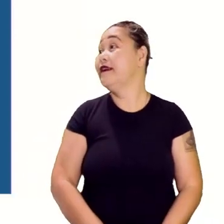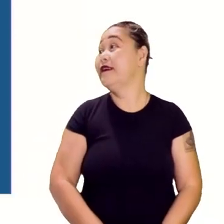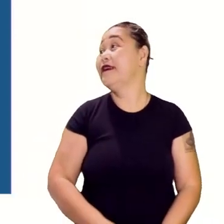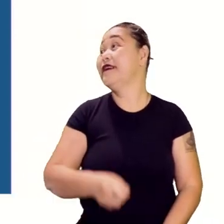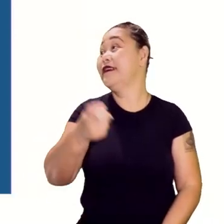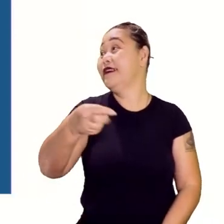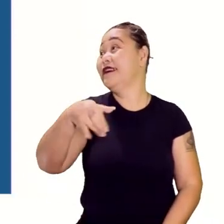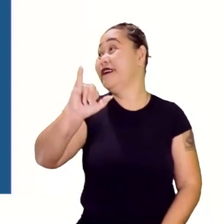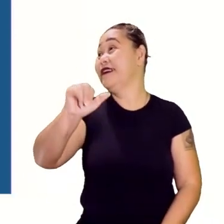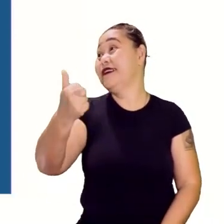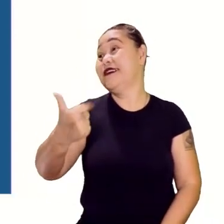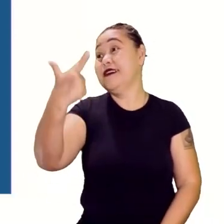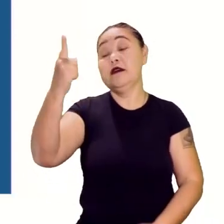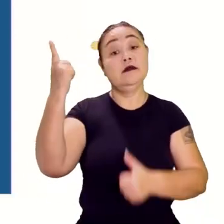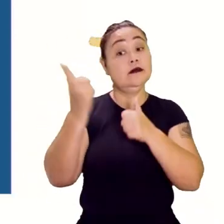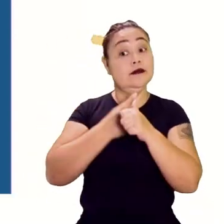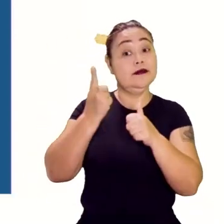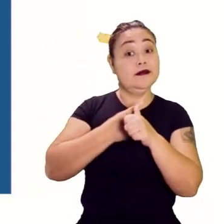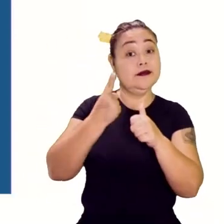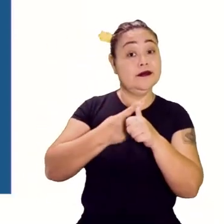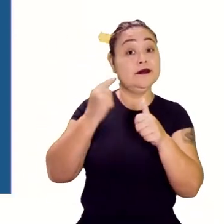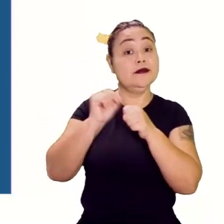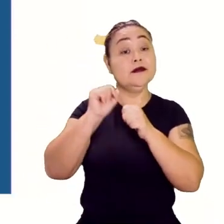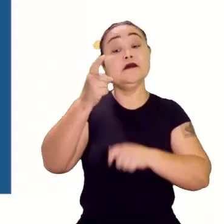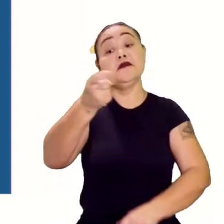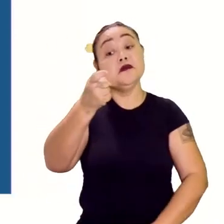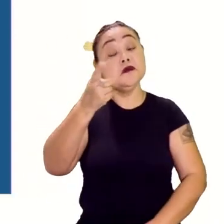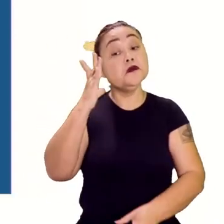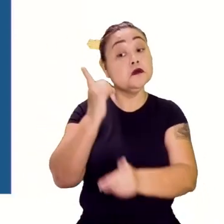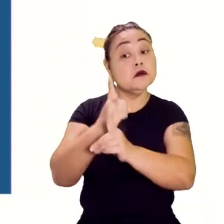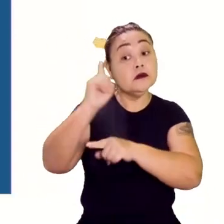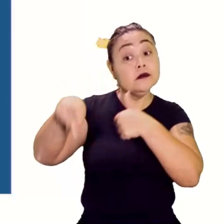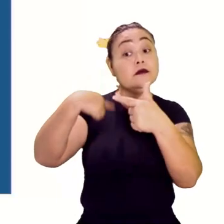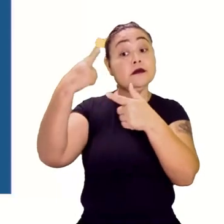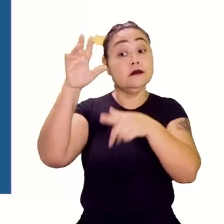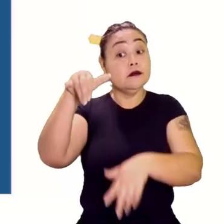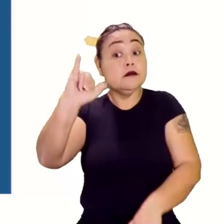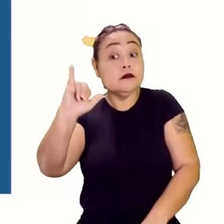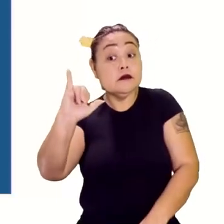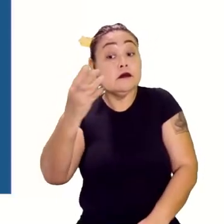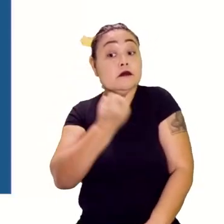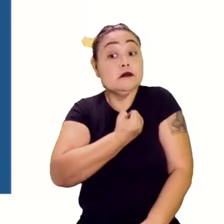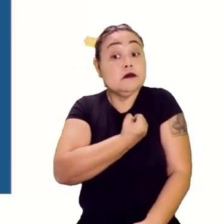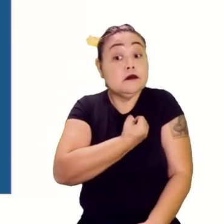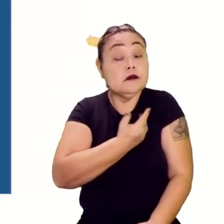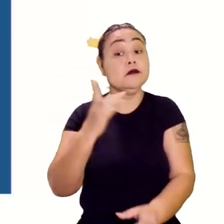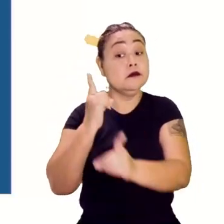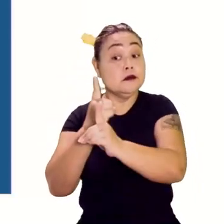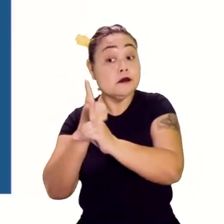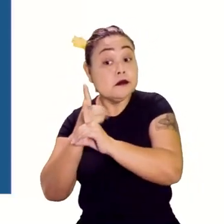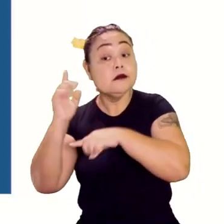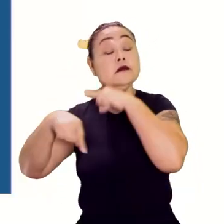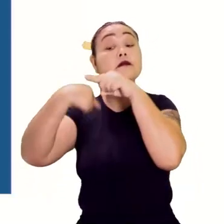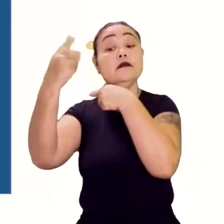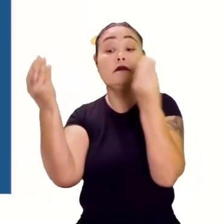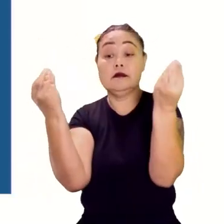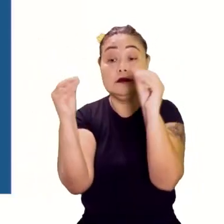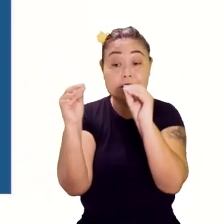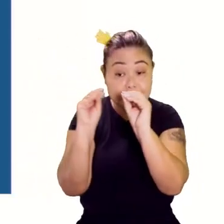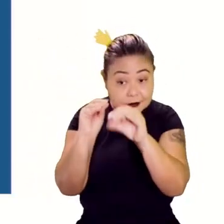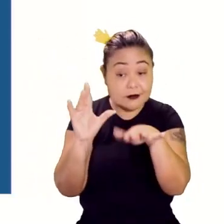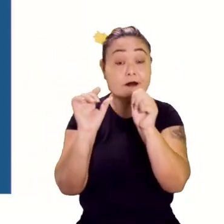X vezes y ao quadrado. Primeiramente, você tem que saber quem é x e quem é y, né? E aí, depois, você resolve o processo